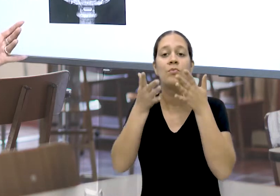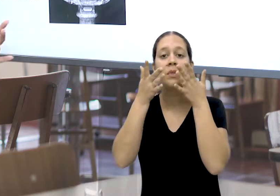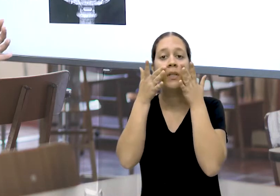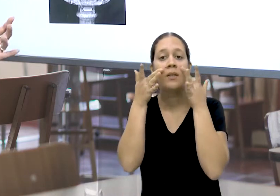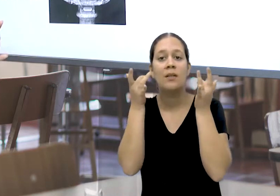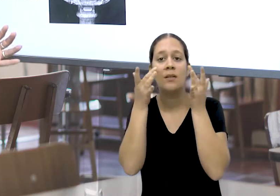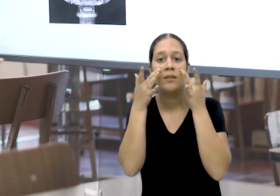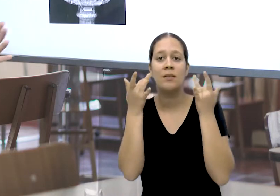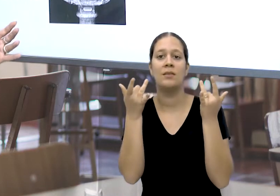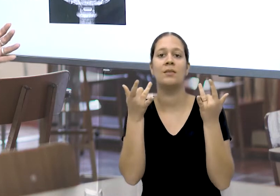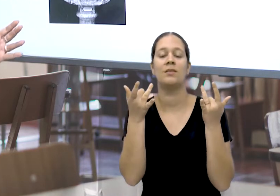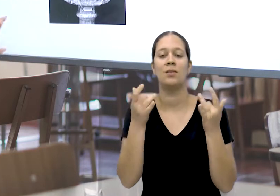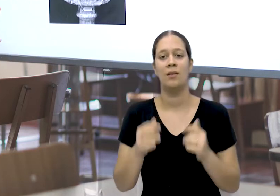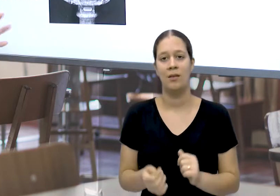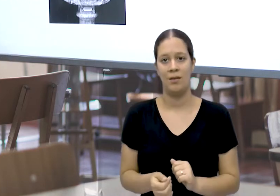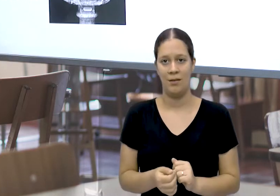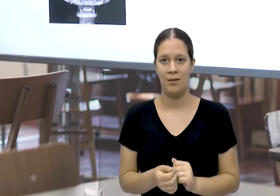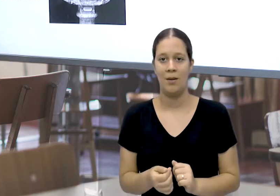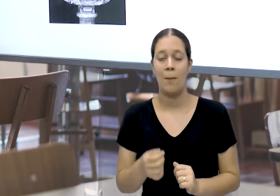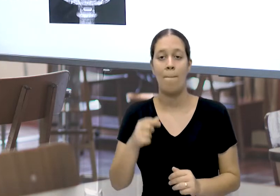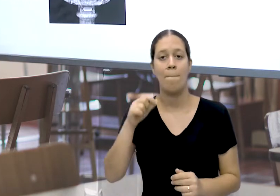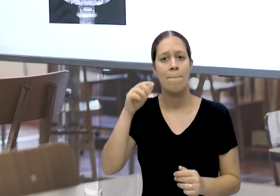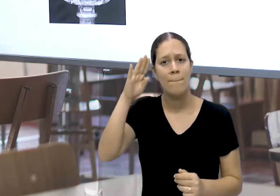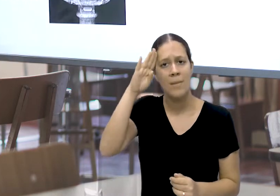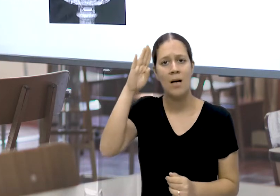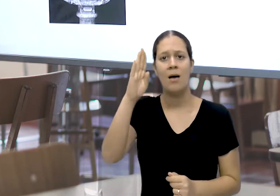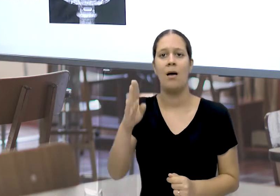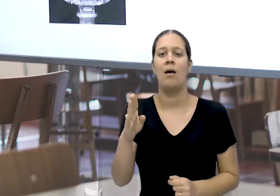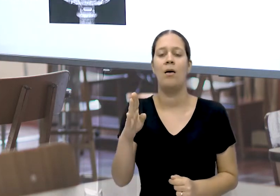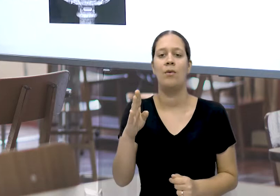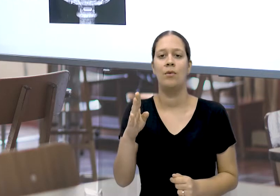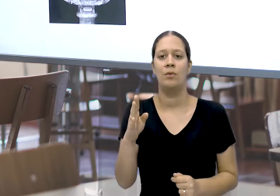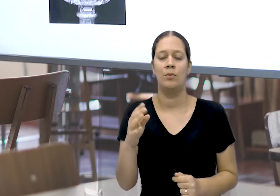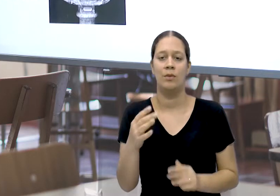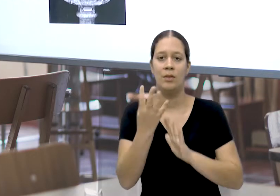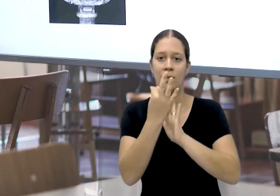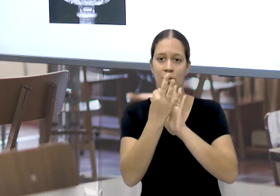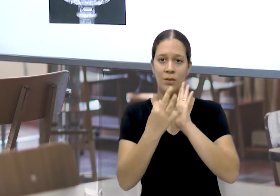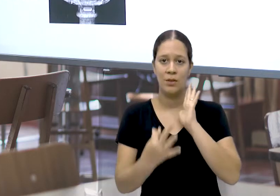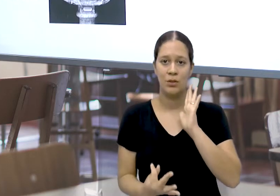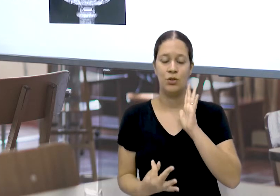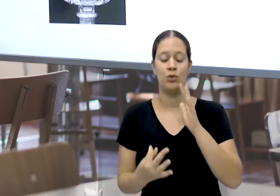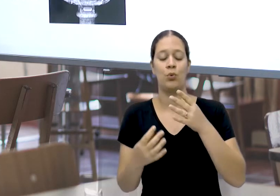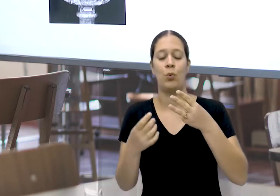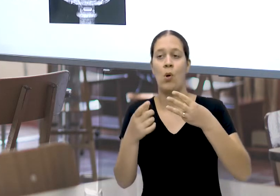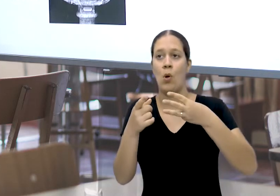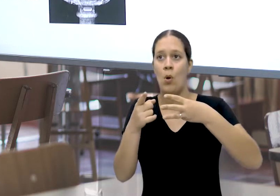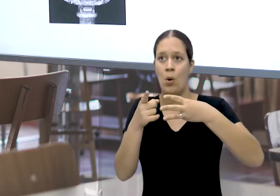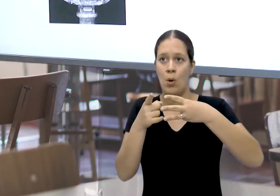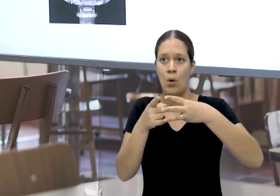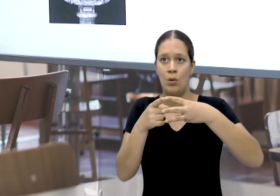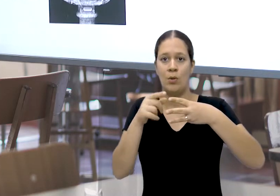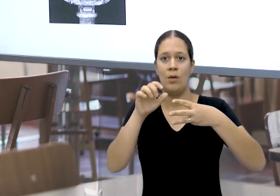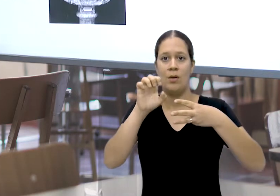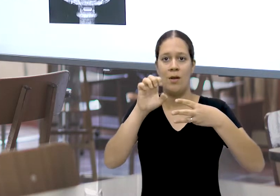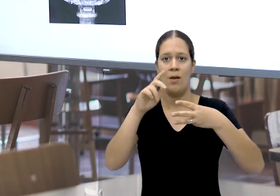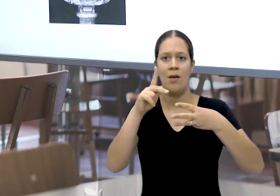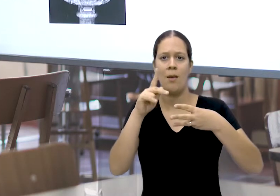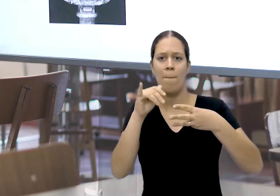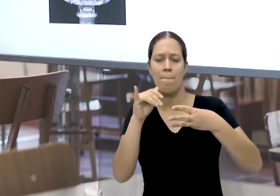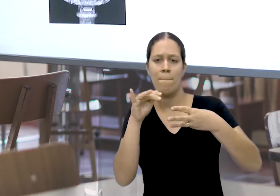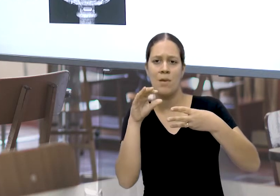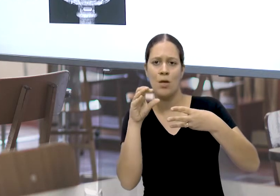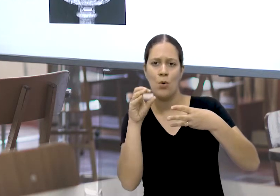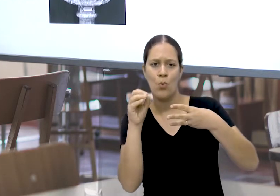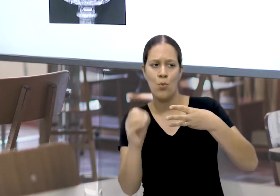meio cantarolado, acompanhado por uma harpa, por uma lira, fala sobre amor, primeira pessoa. O texto dramático, ele